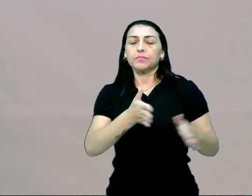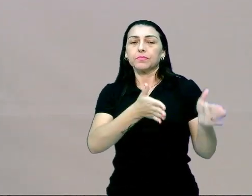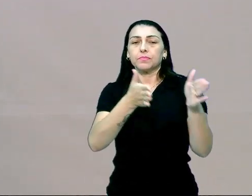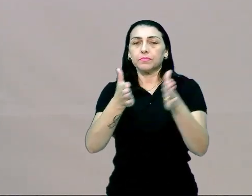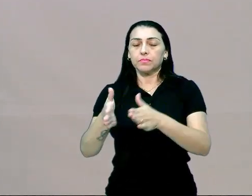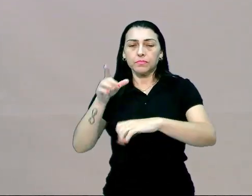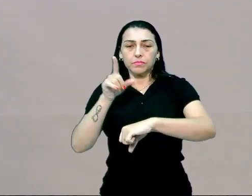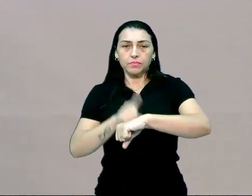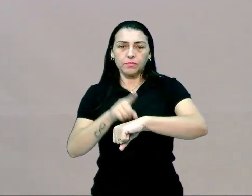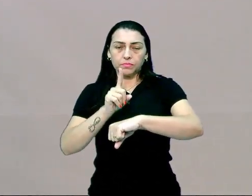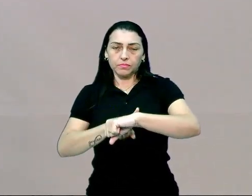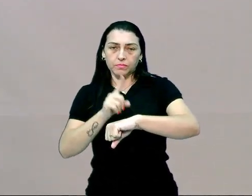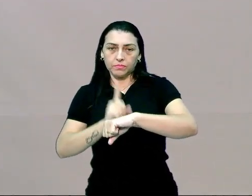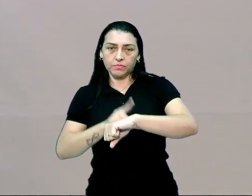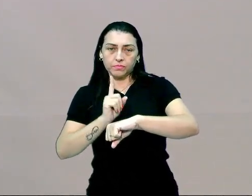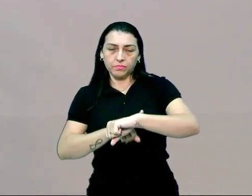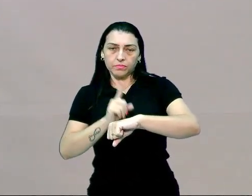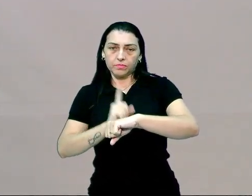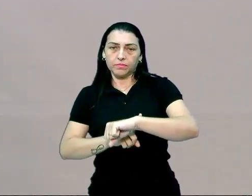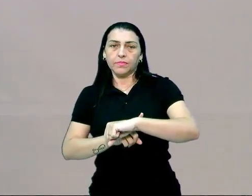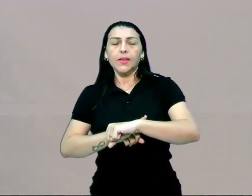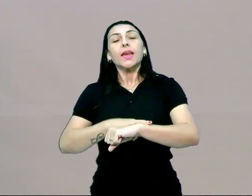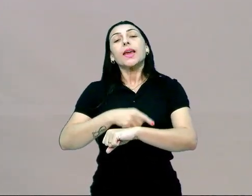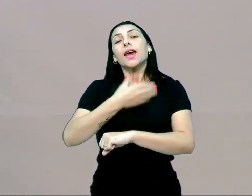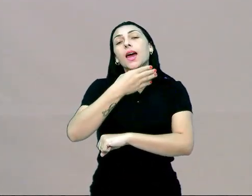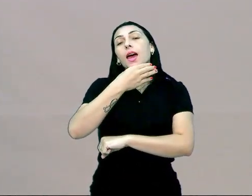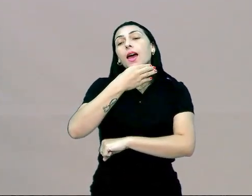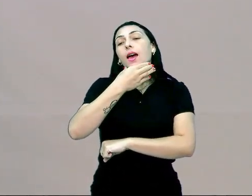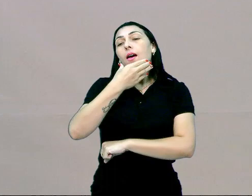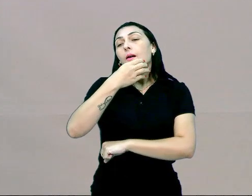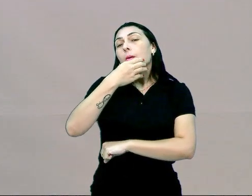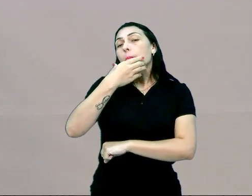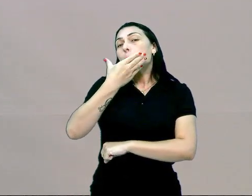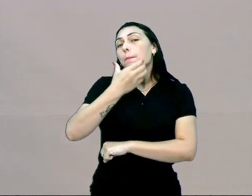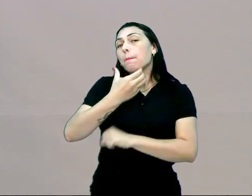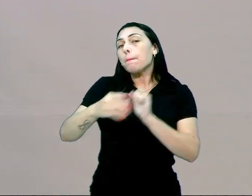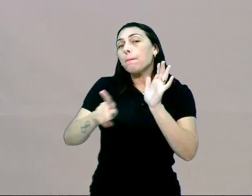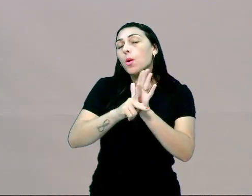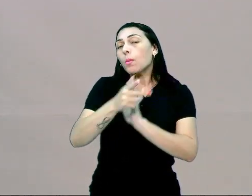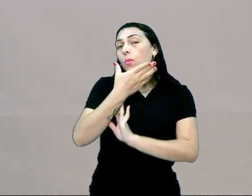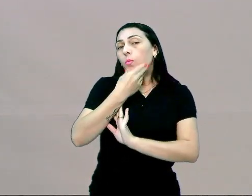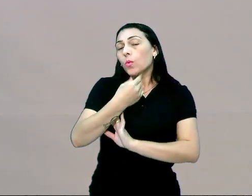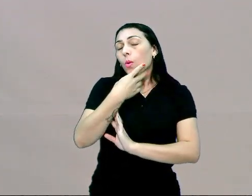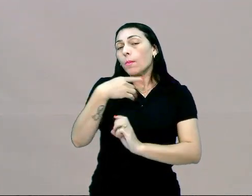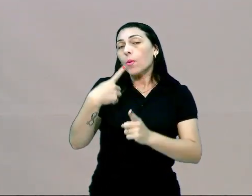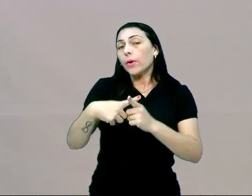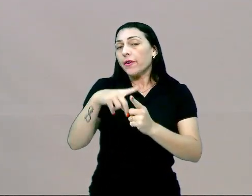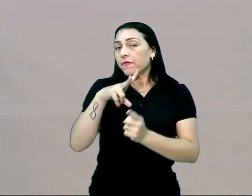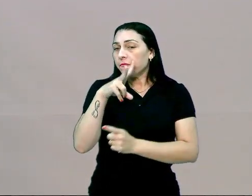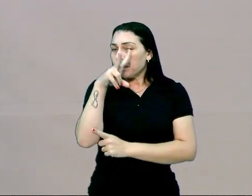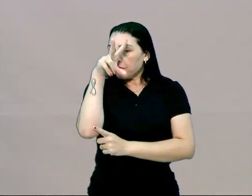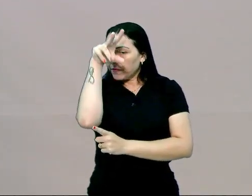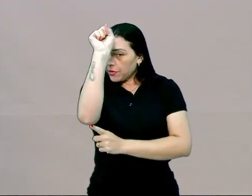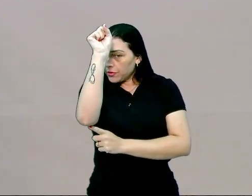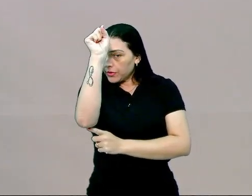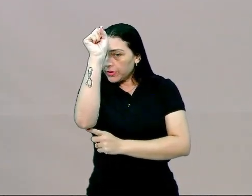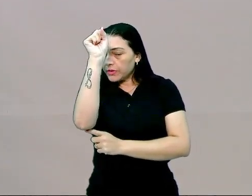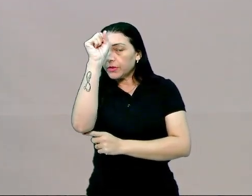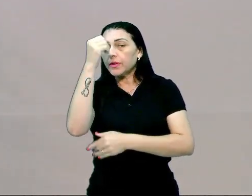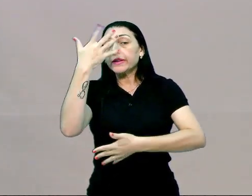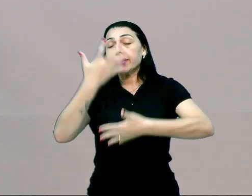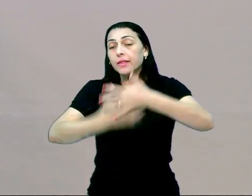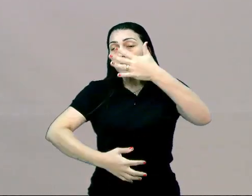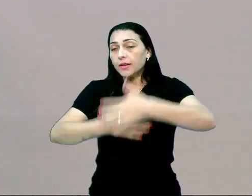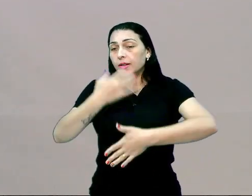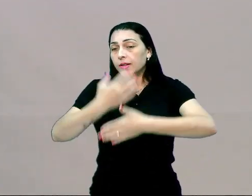muito tempo eram eminentemente masculinas, né, devido justamente a esse tipo de